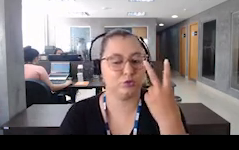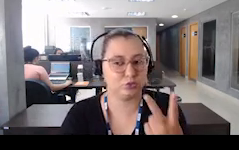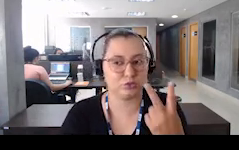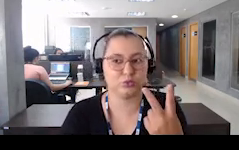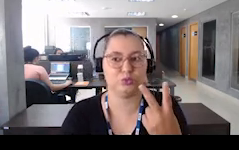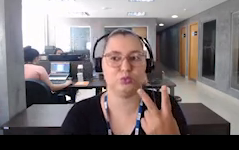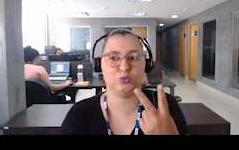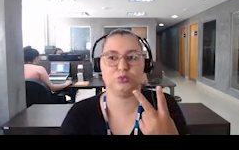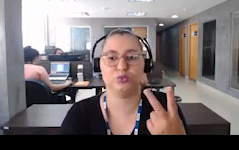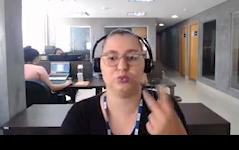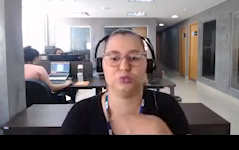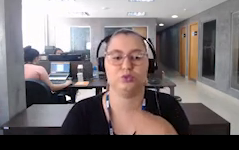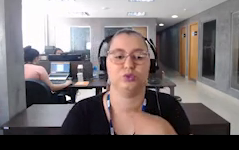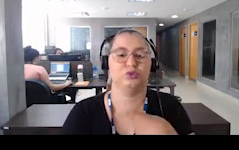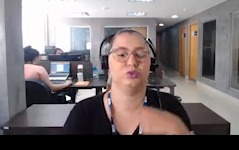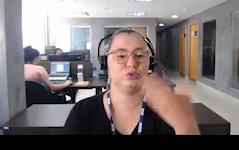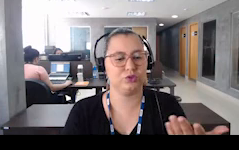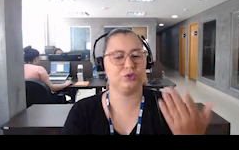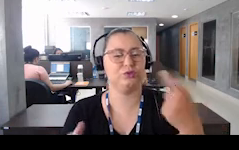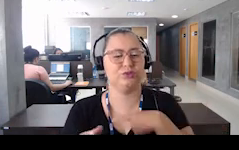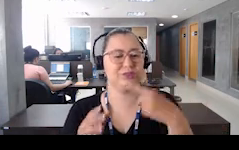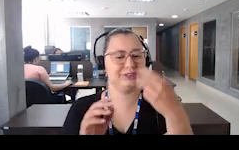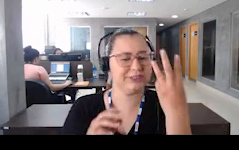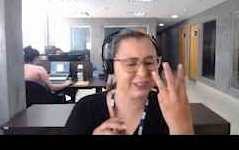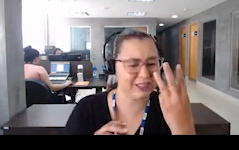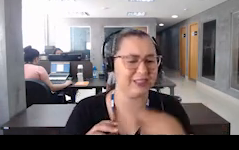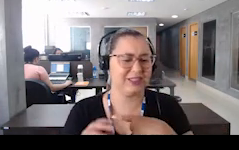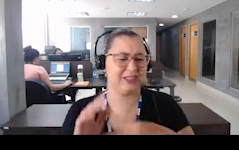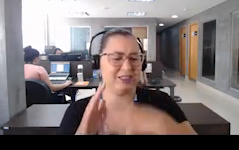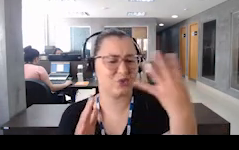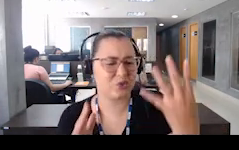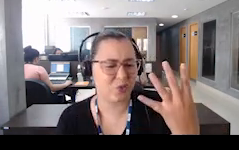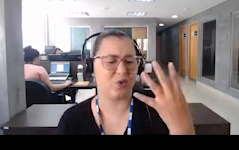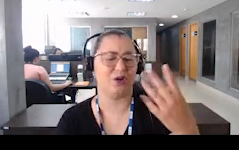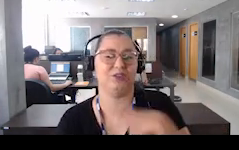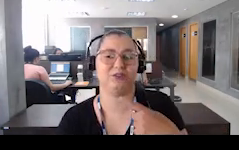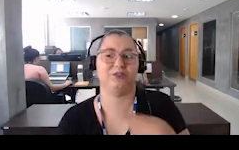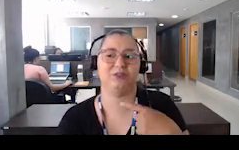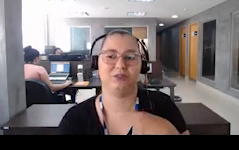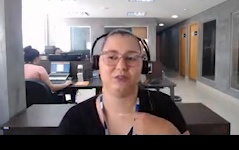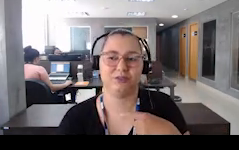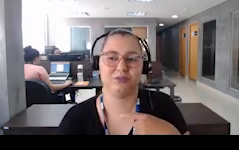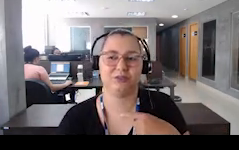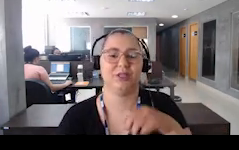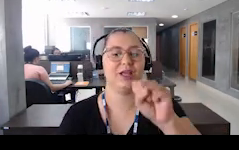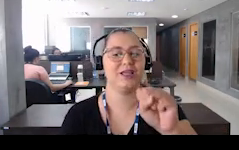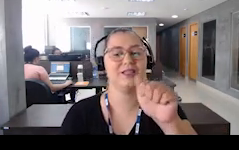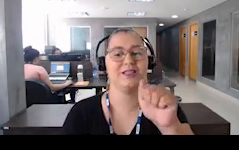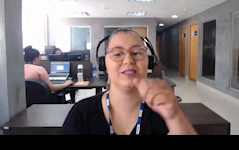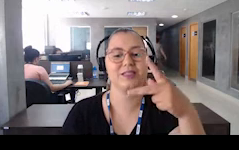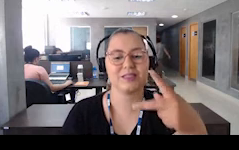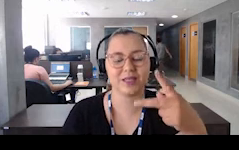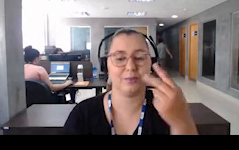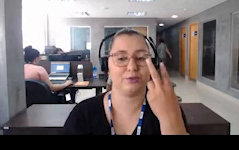desafio 2, e aqui o desafio 3, aqui o desafio 4, né? Isso o quê? Da SAP 2,